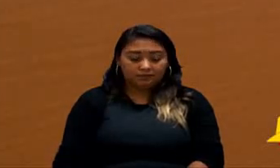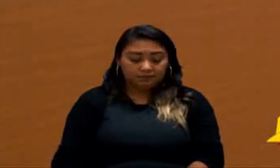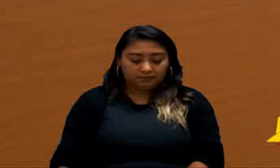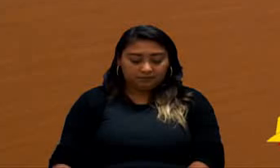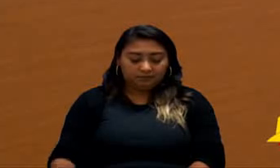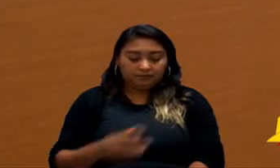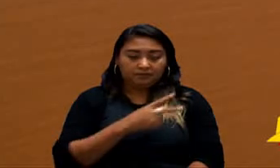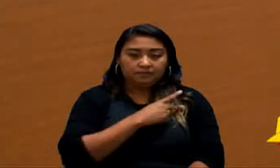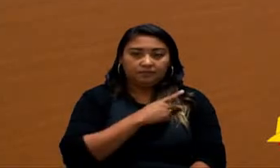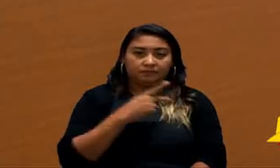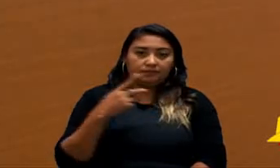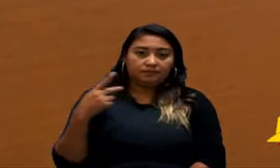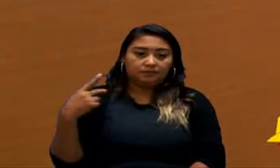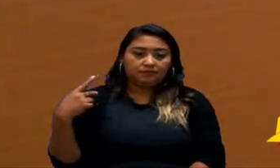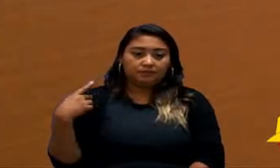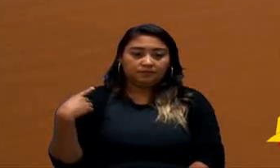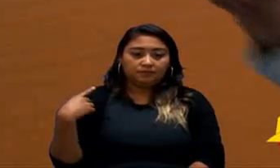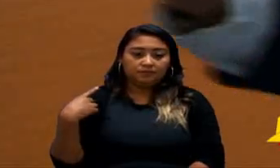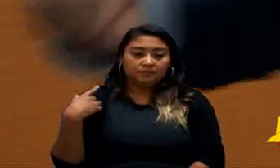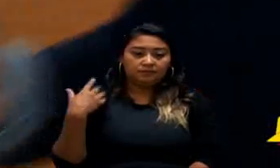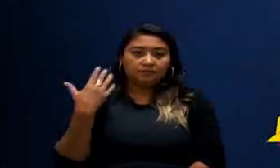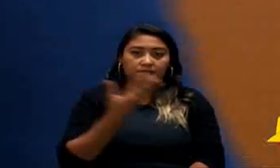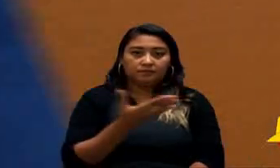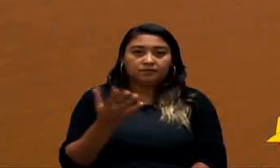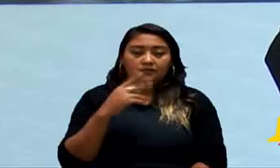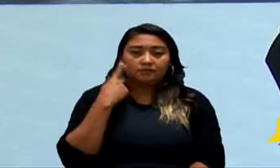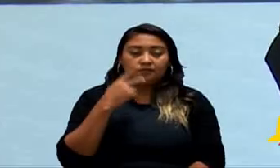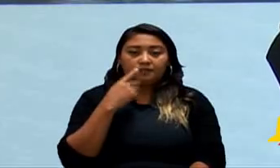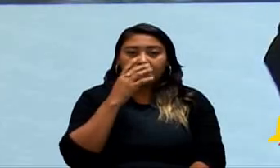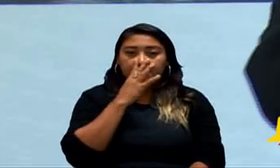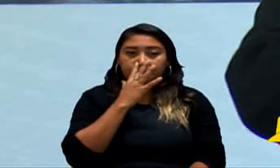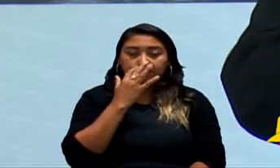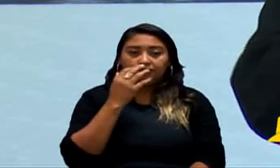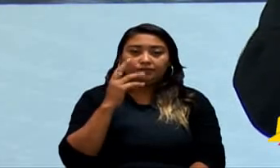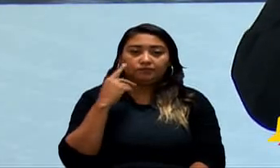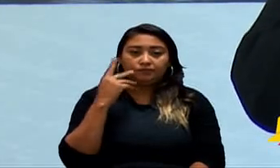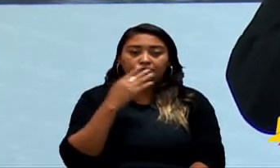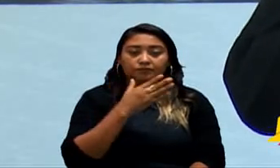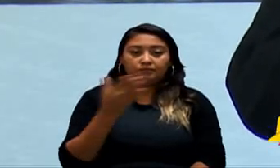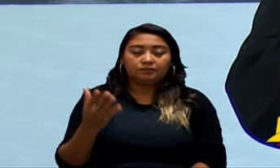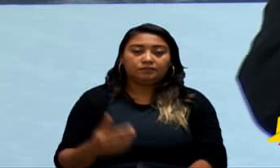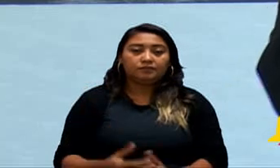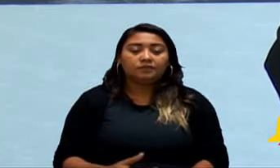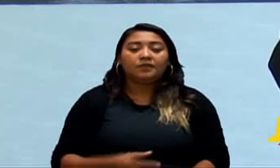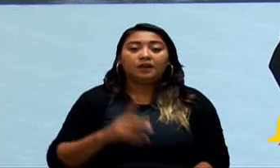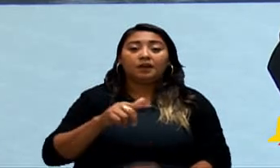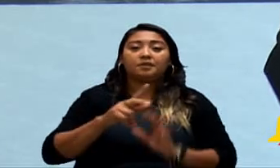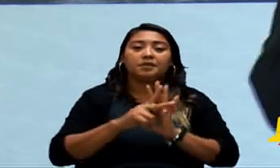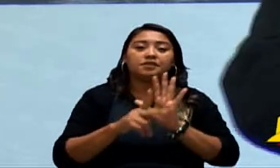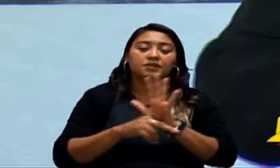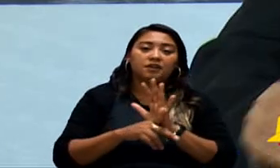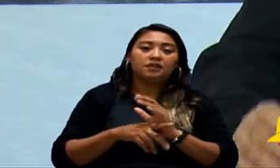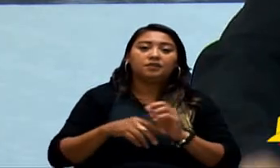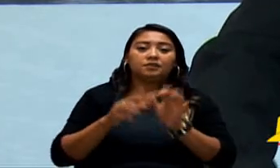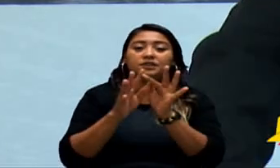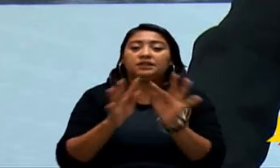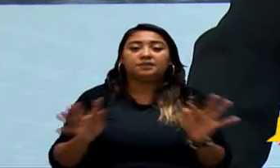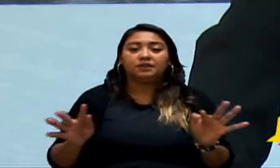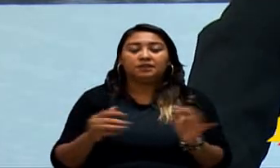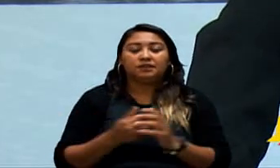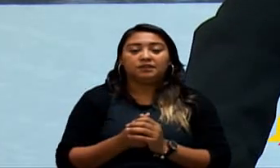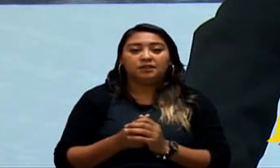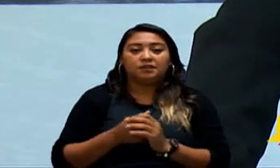presidente, senhores vereadores, senhoras vereadoras, é um projeto relativamente simples,